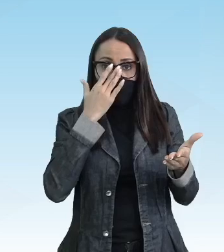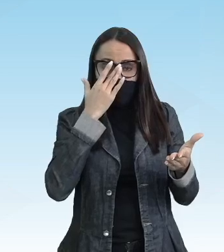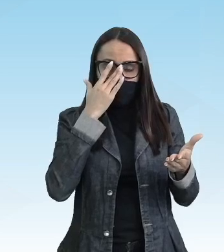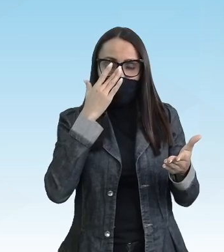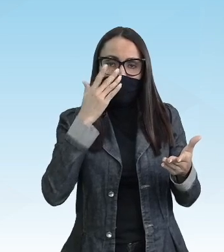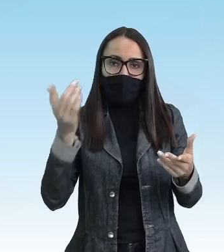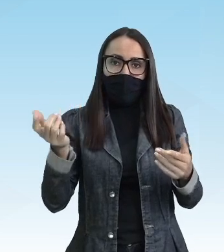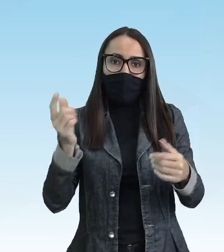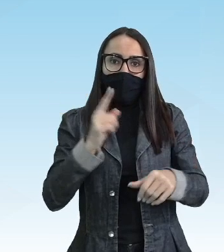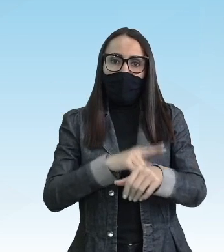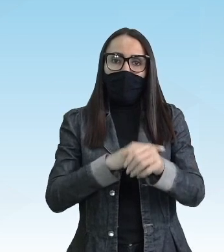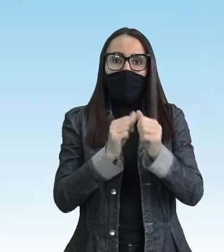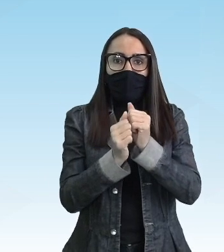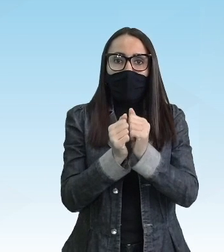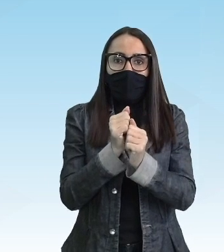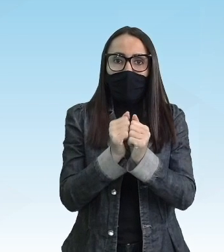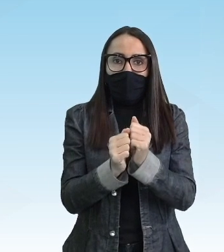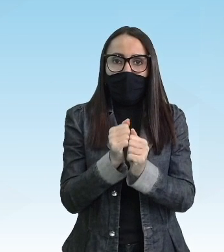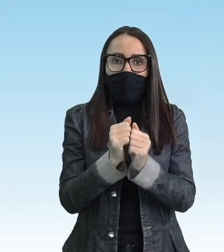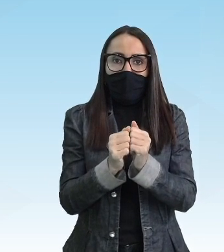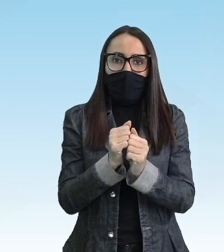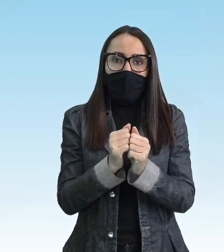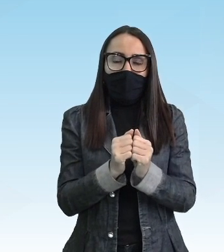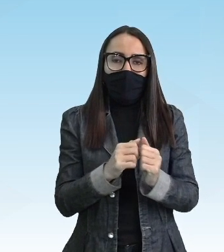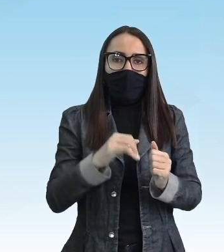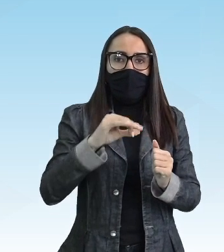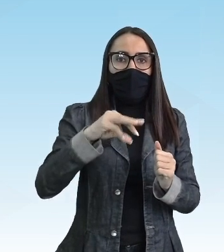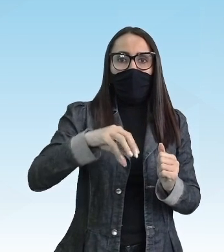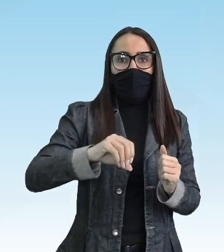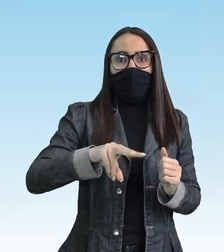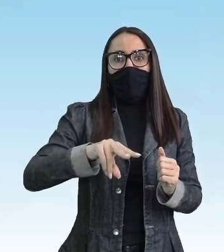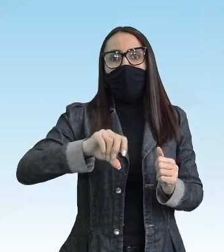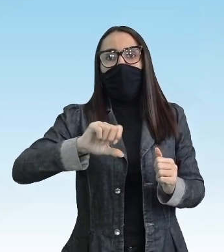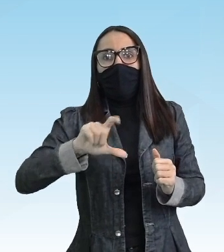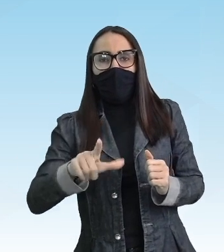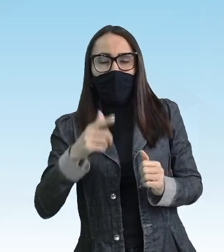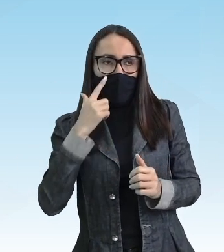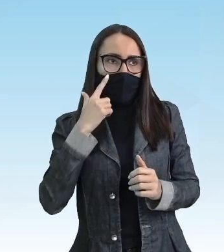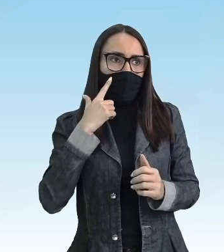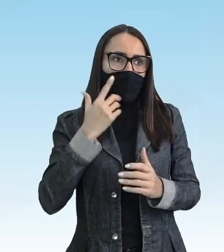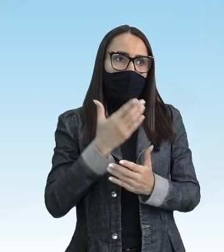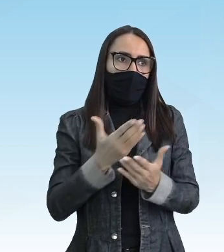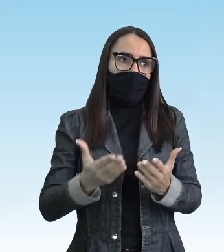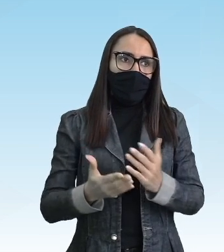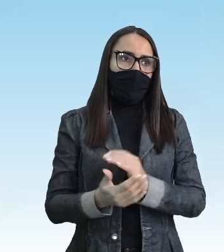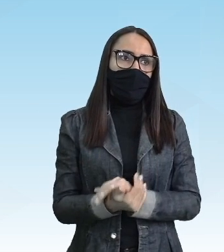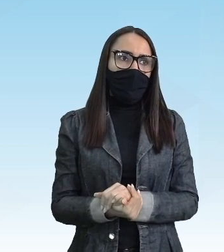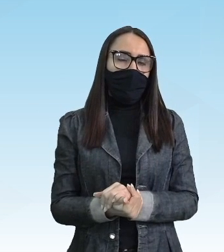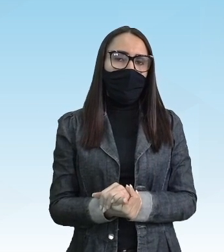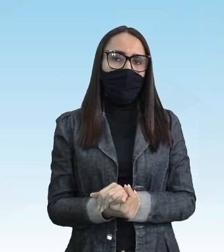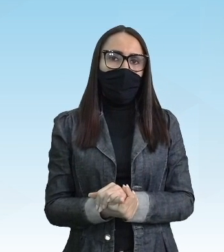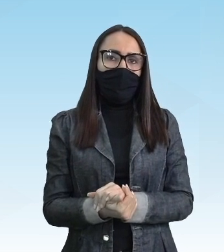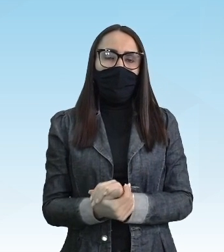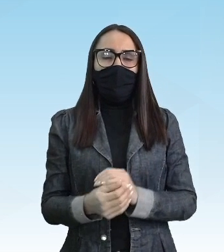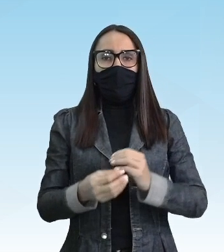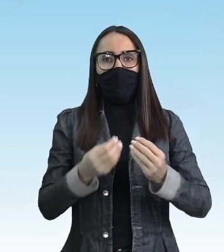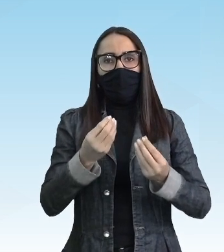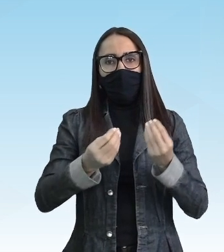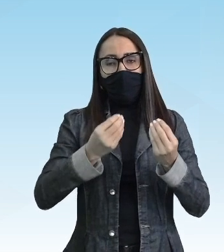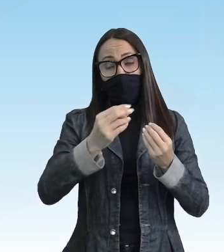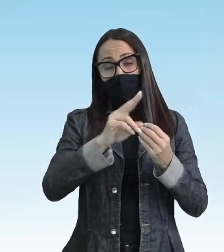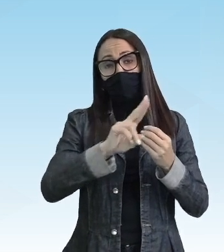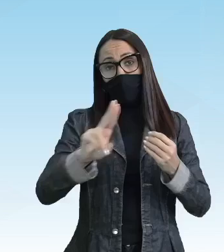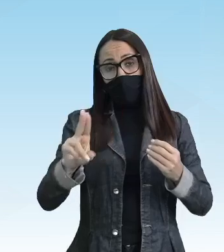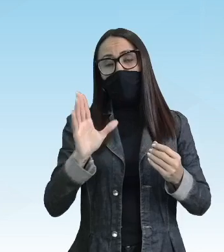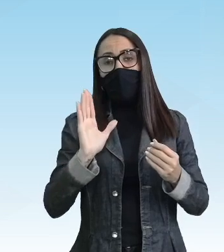da articulação imóvel. Quando se trata das articulações imóveis, como o nome